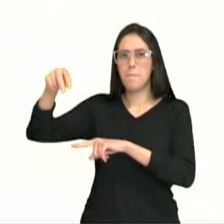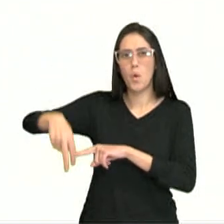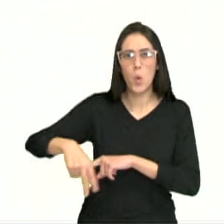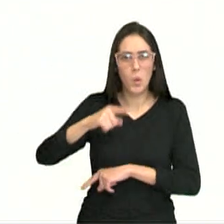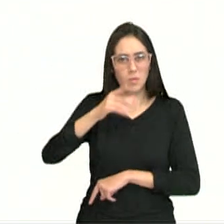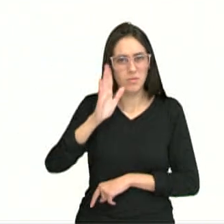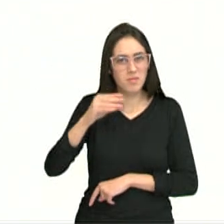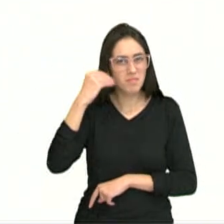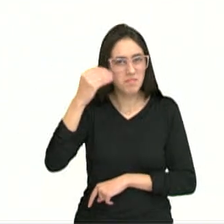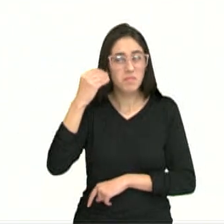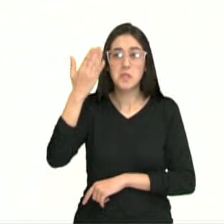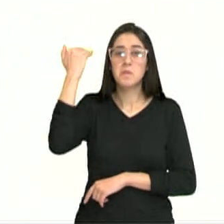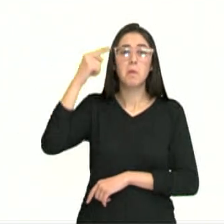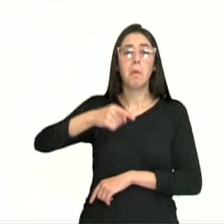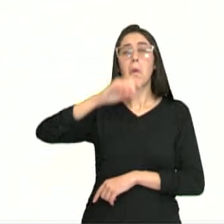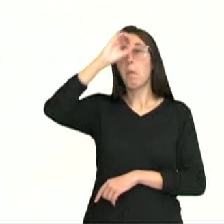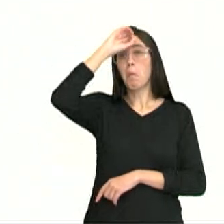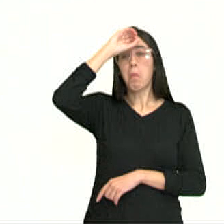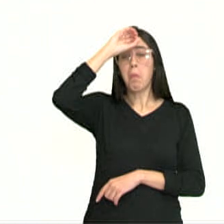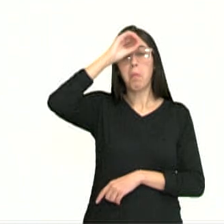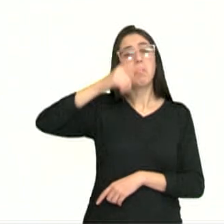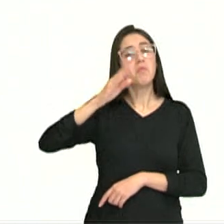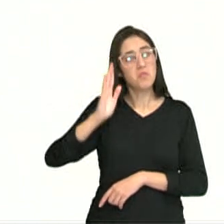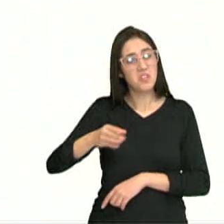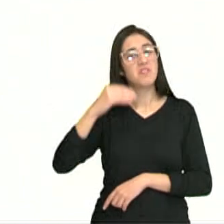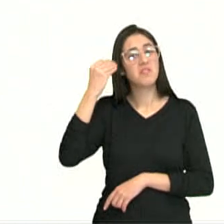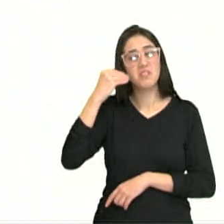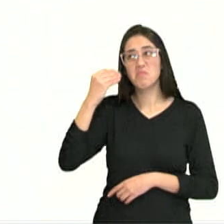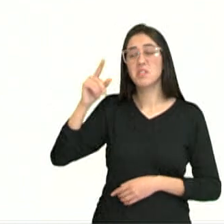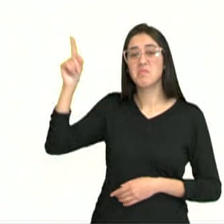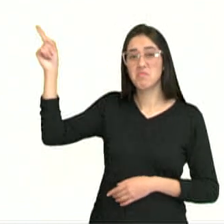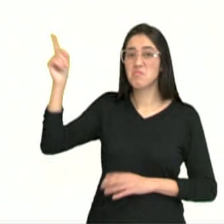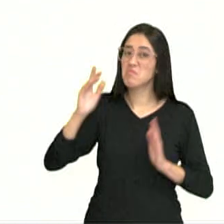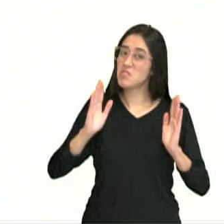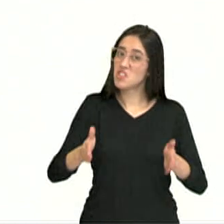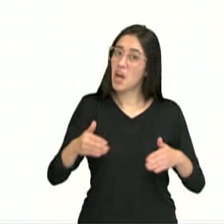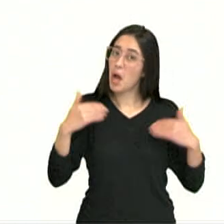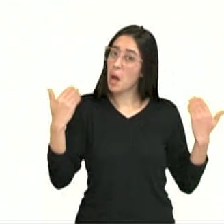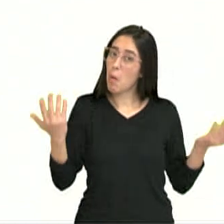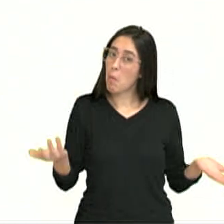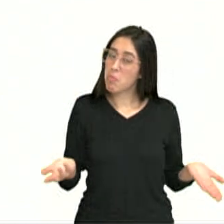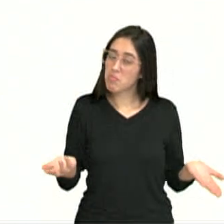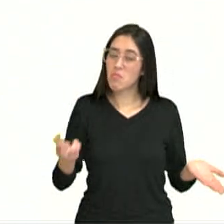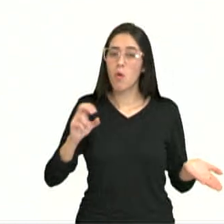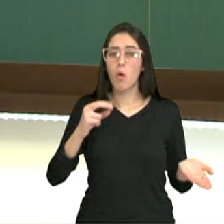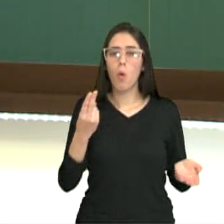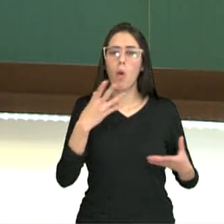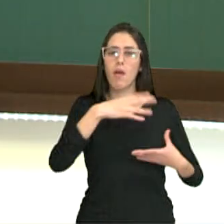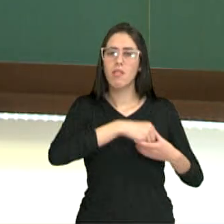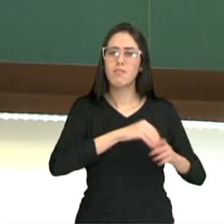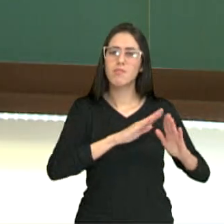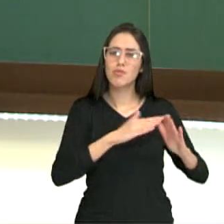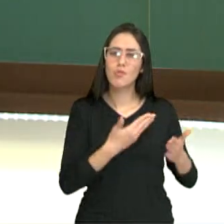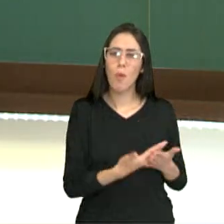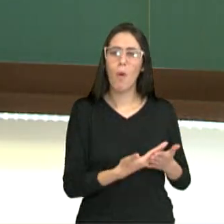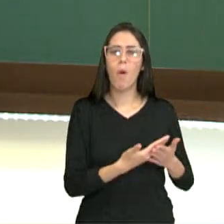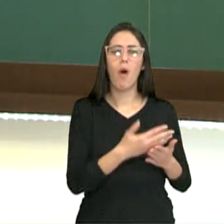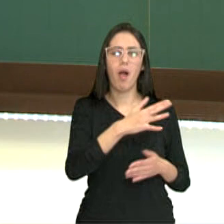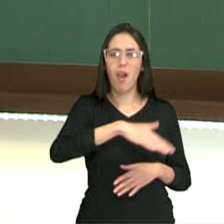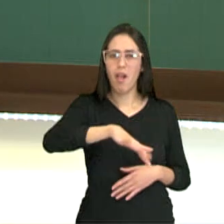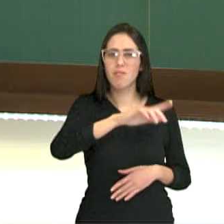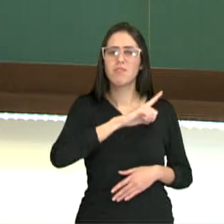mesmo sem querer, vocês já não se aventuraram no parkour alguma vez? Ou dentro da escola, de uma forma mais estruturada,